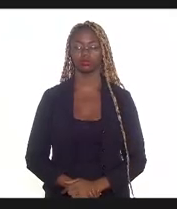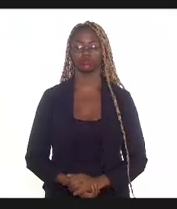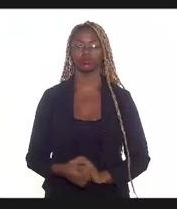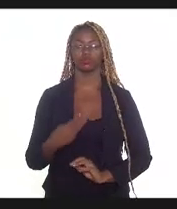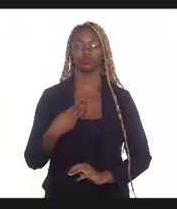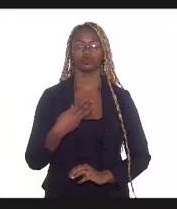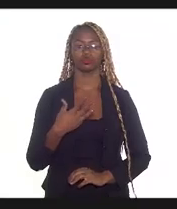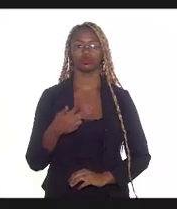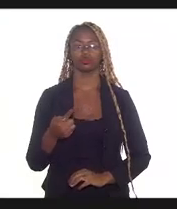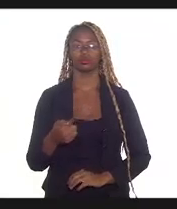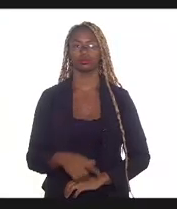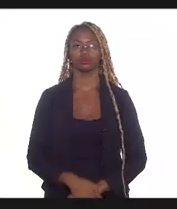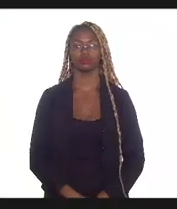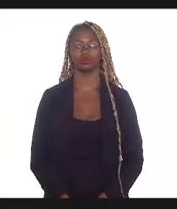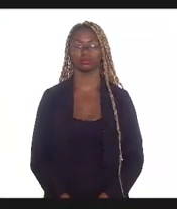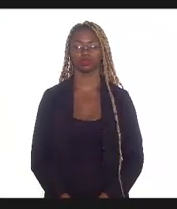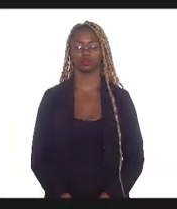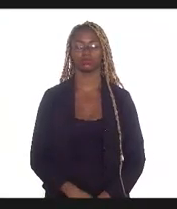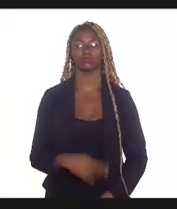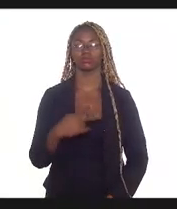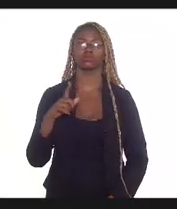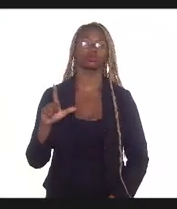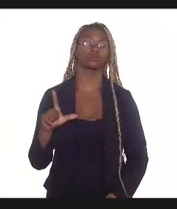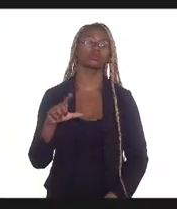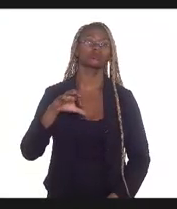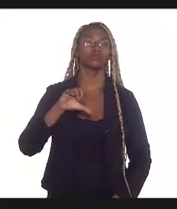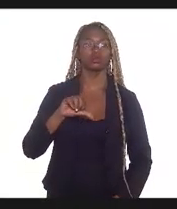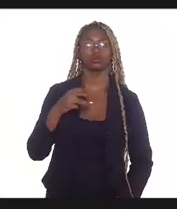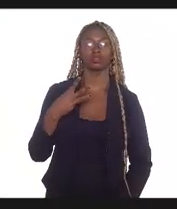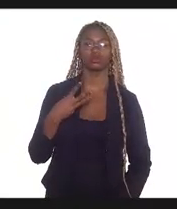37. Projeto de lei